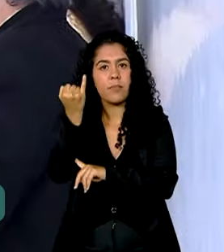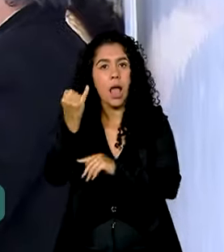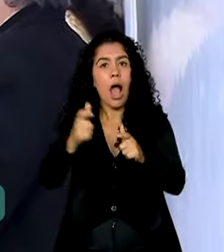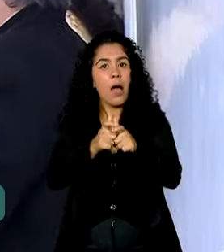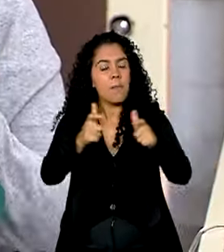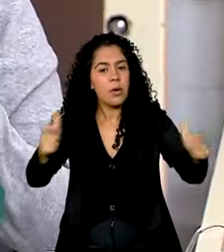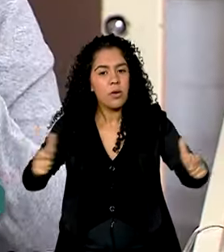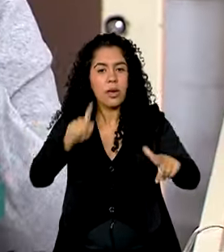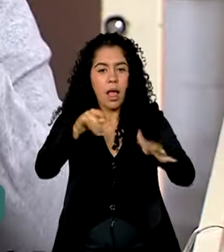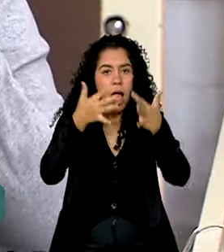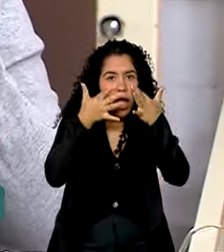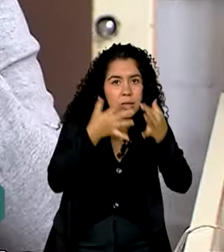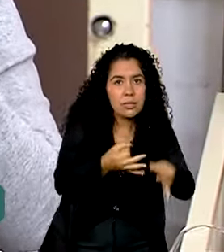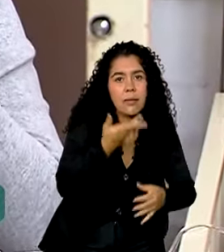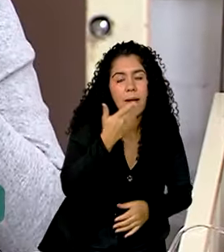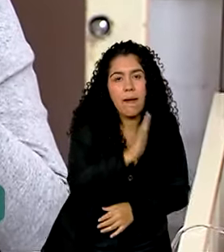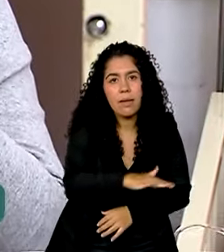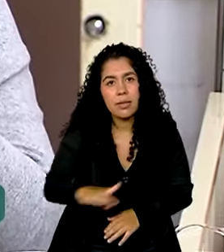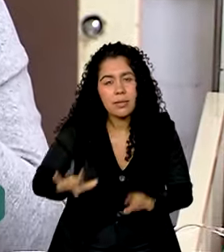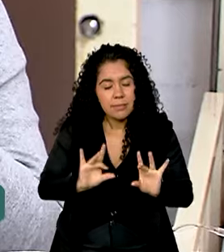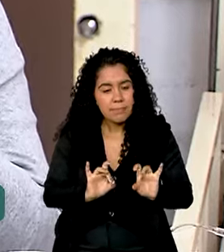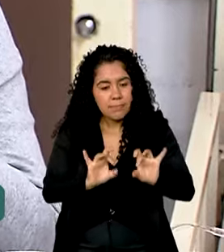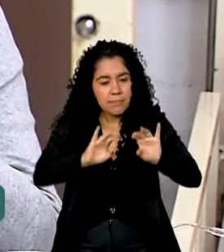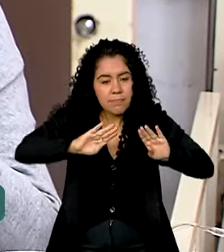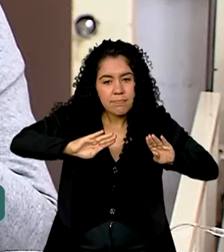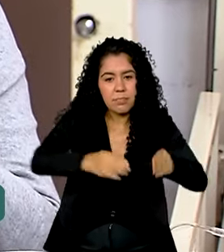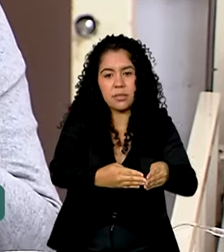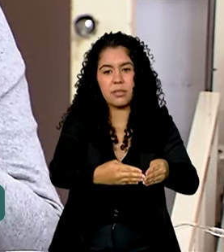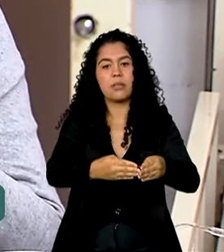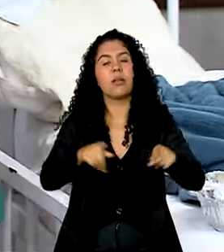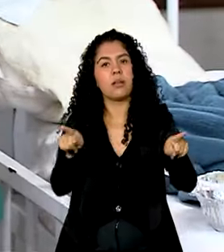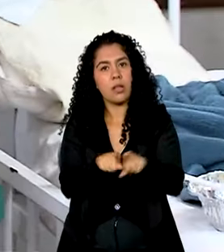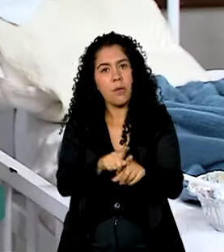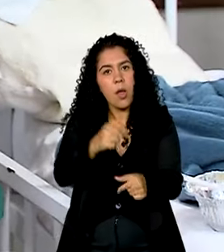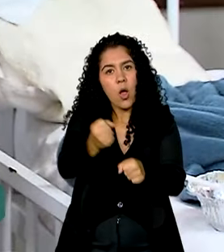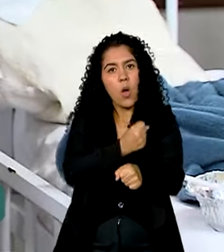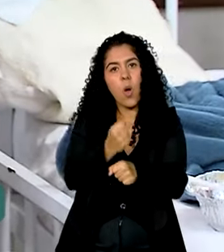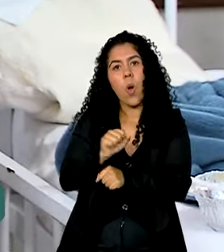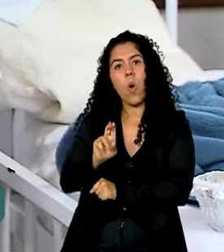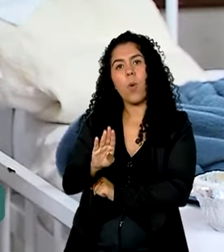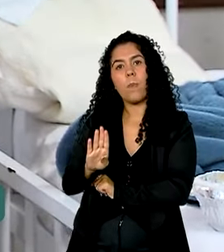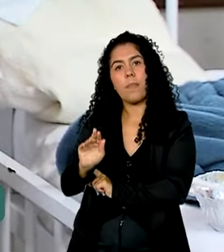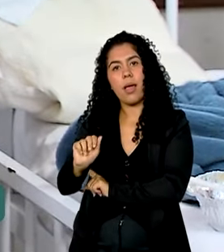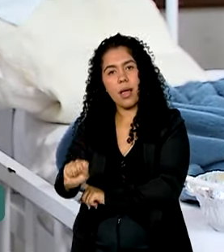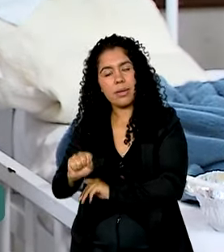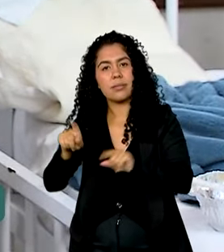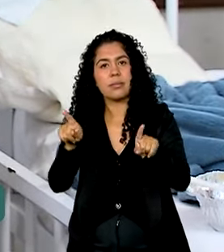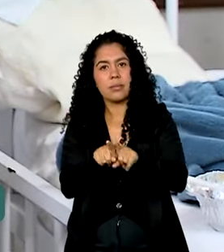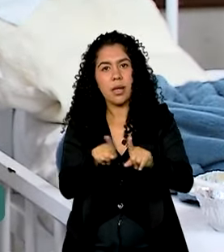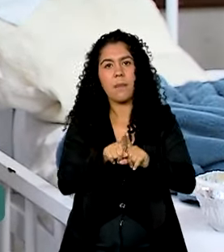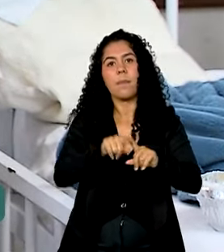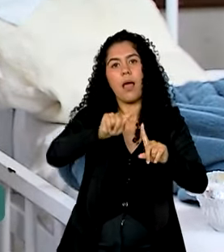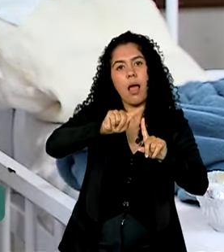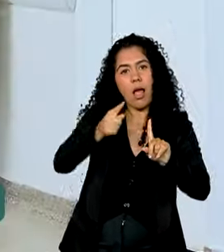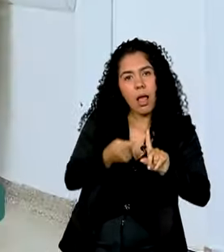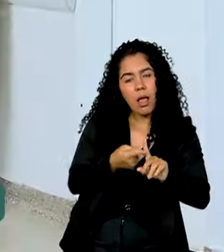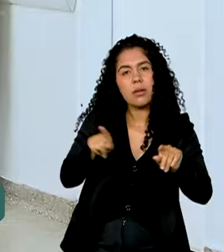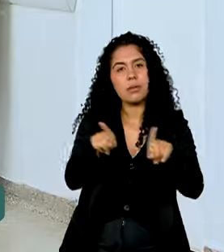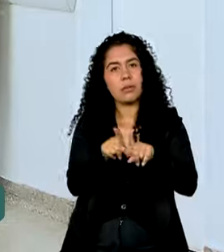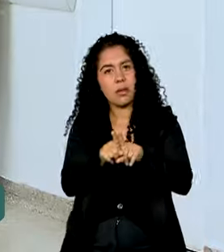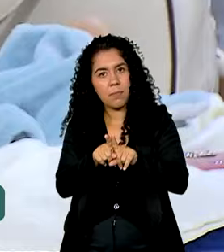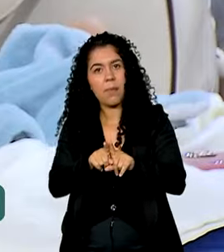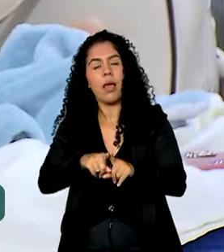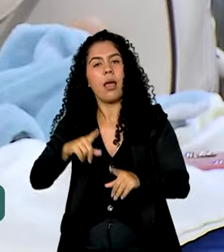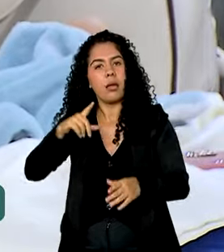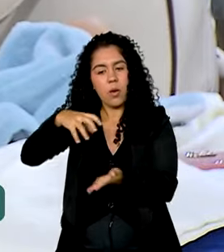atenção primária e especializada, como o aumento de unidades básicas de saúde, maternidades, policlínicas e